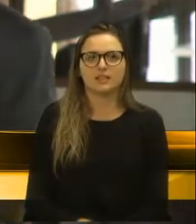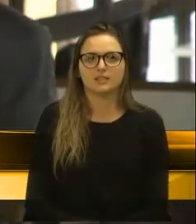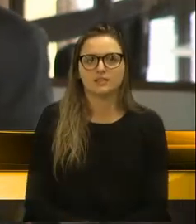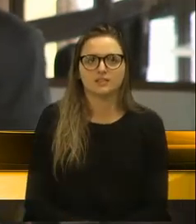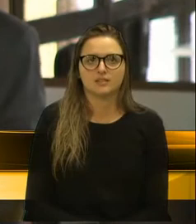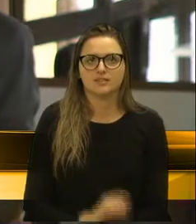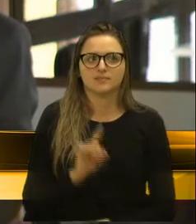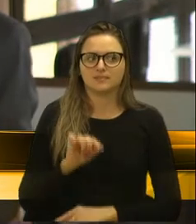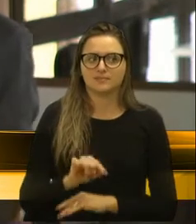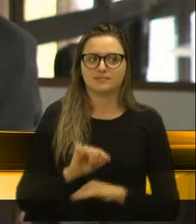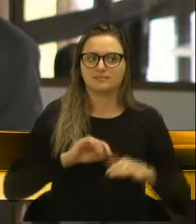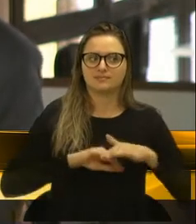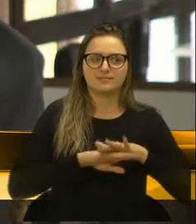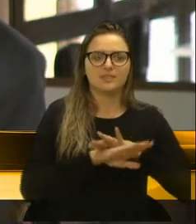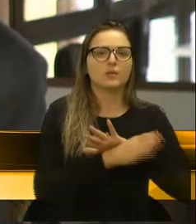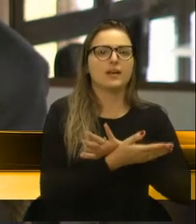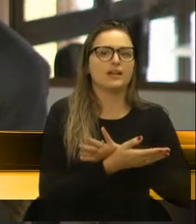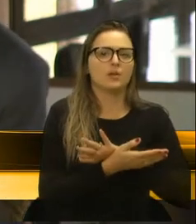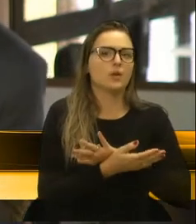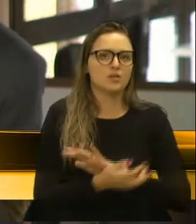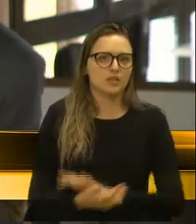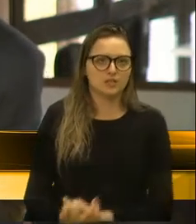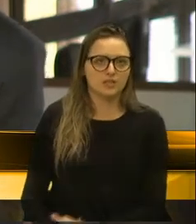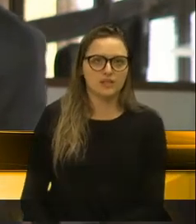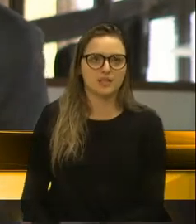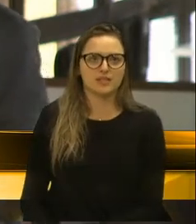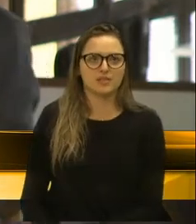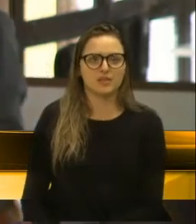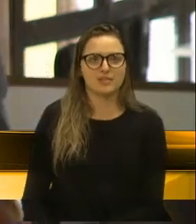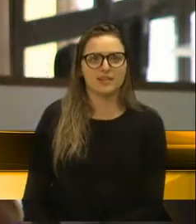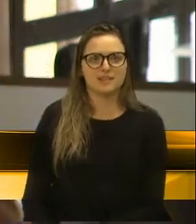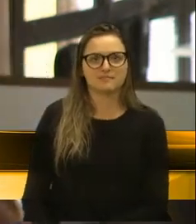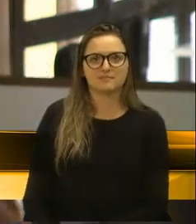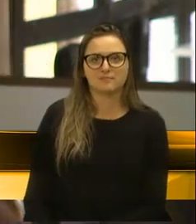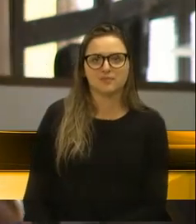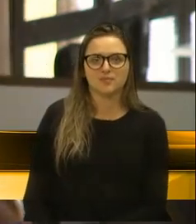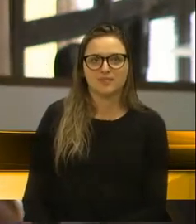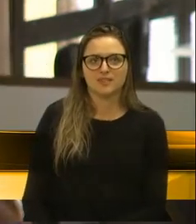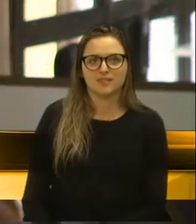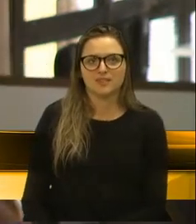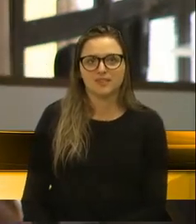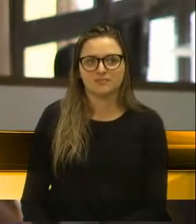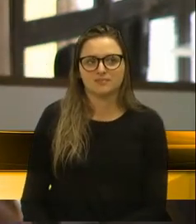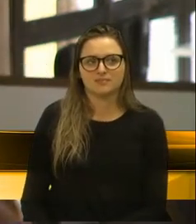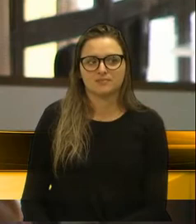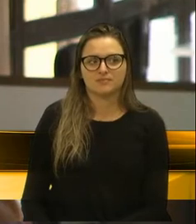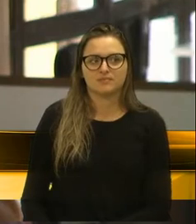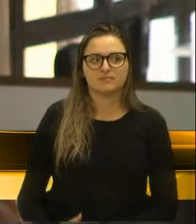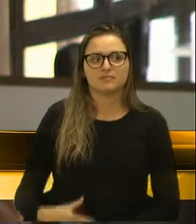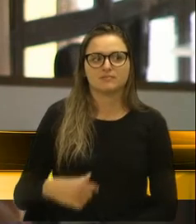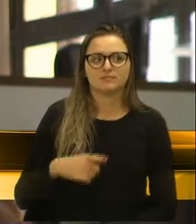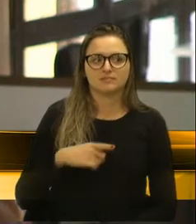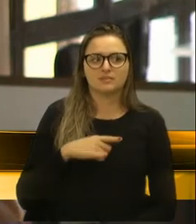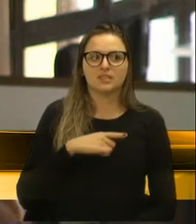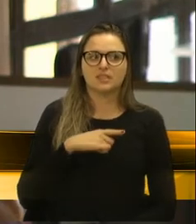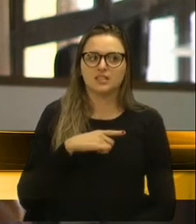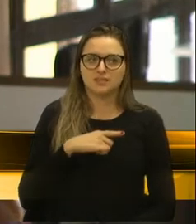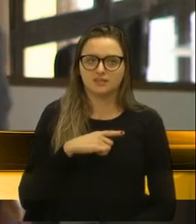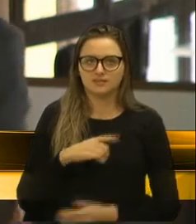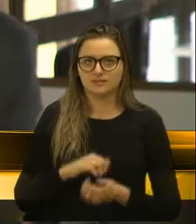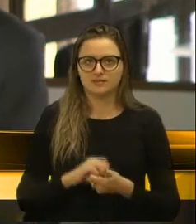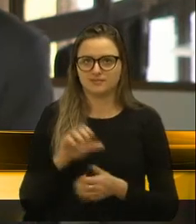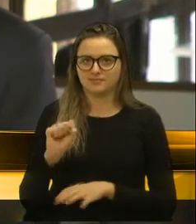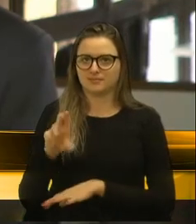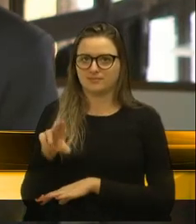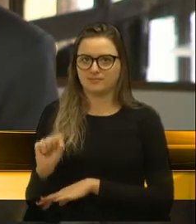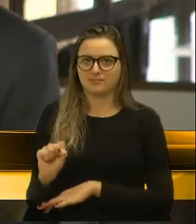que é um implante de uma ideia socialista na Constituição de 88. É uma ideia de universalização do SUS. E